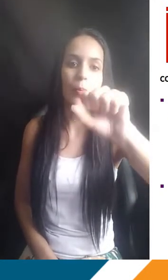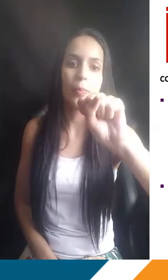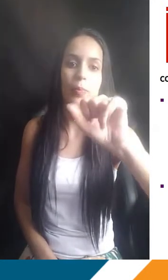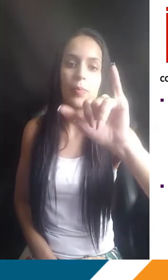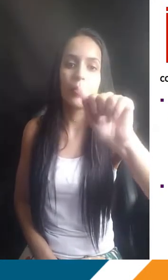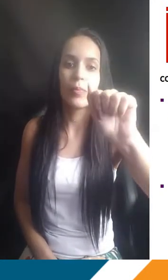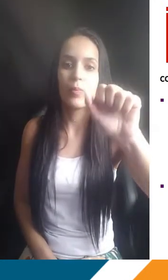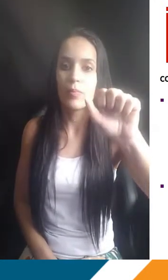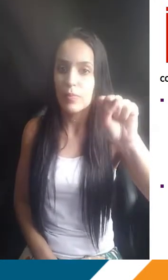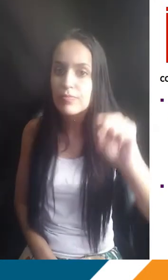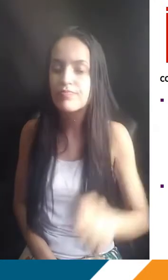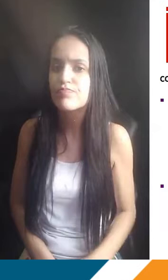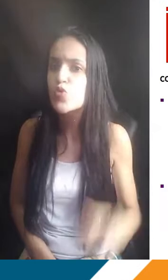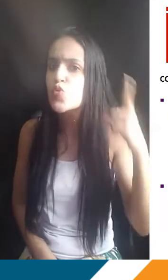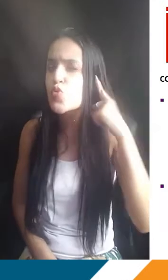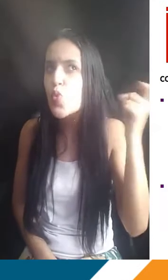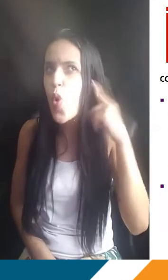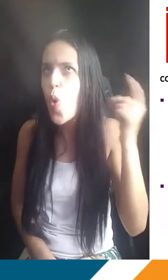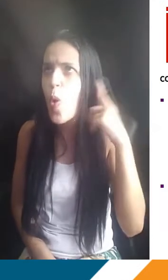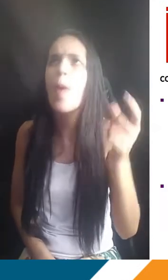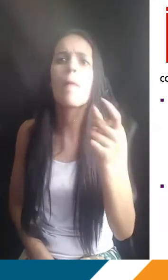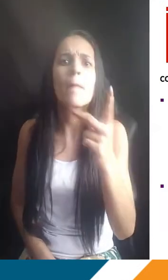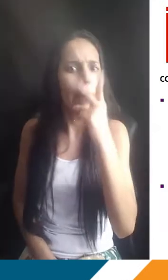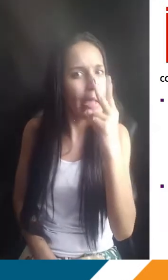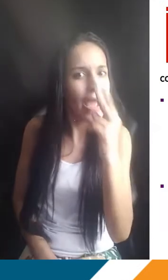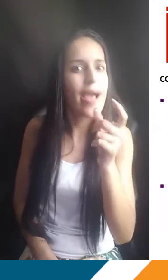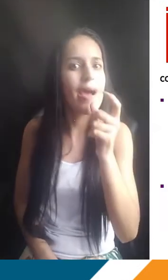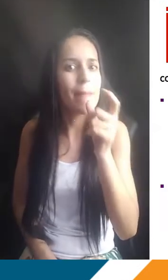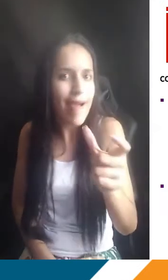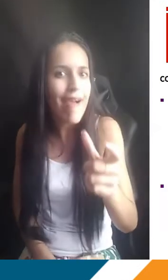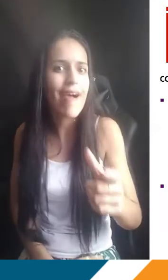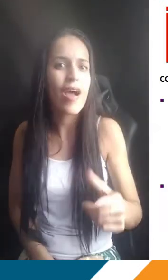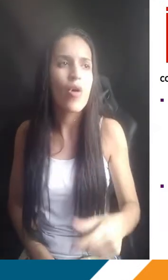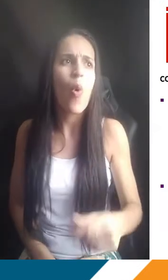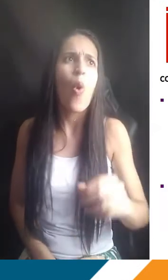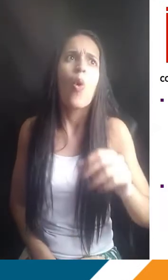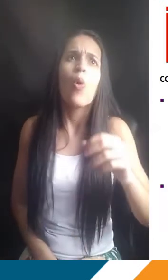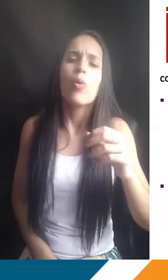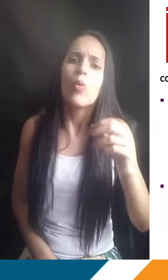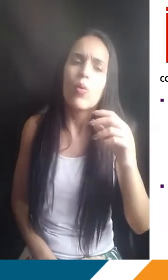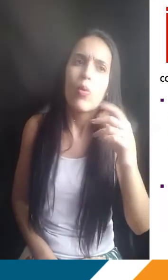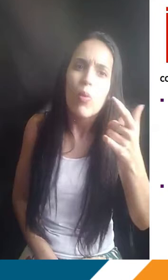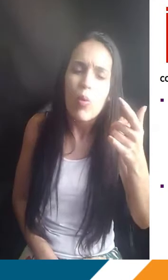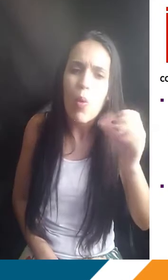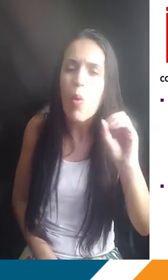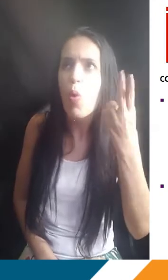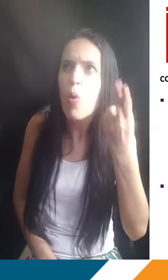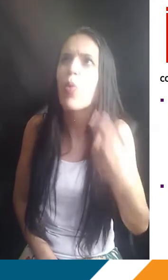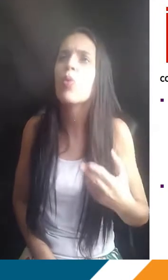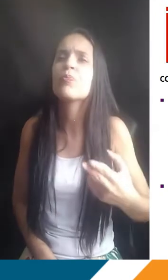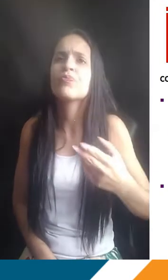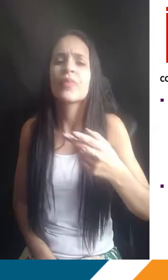uma aproximação sonora, né? Vai haver também o neologismo, ou seja, a criação de novas palavras, e também